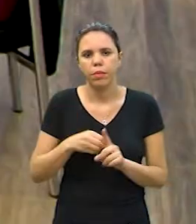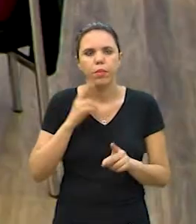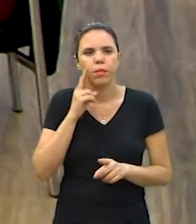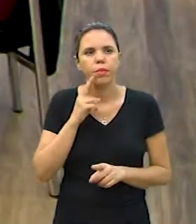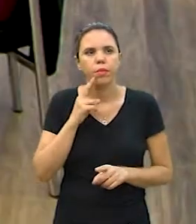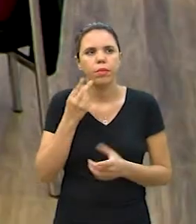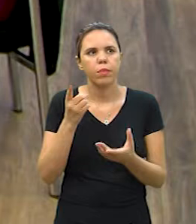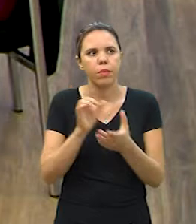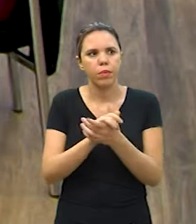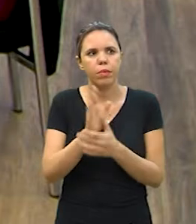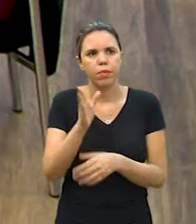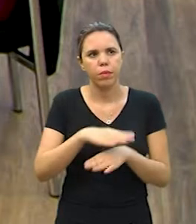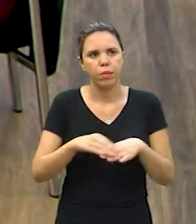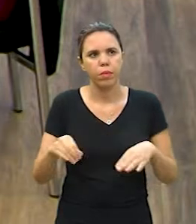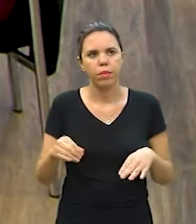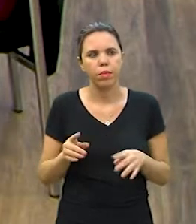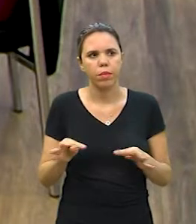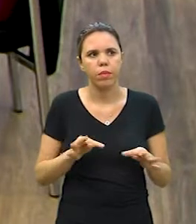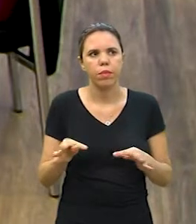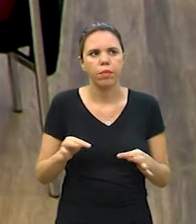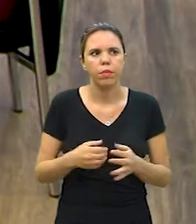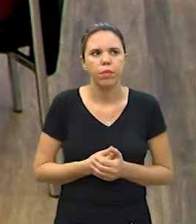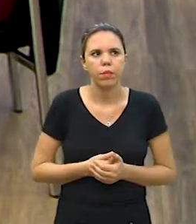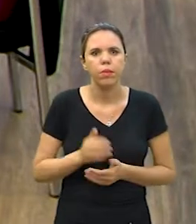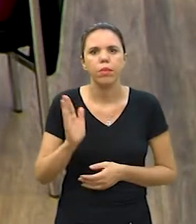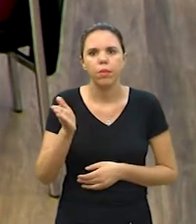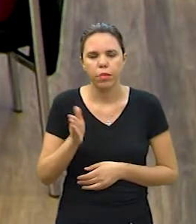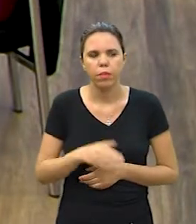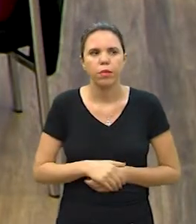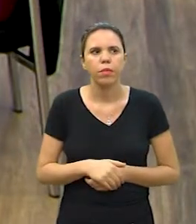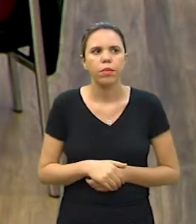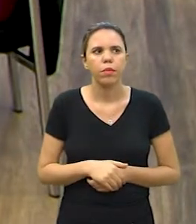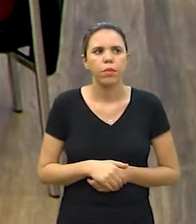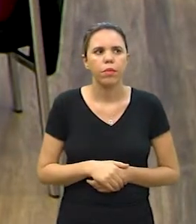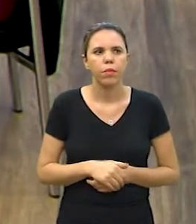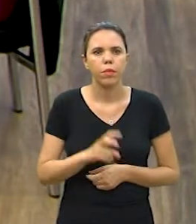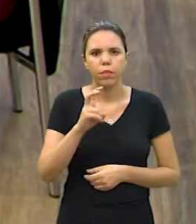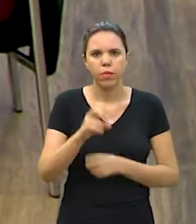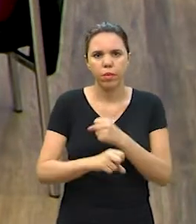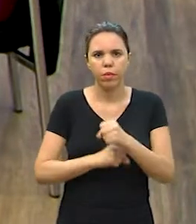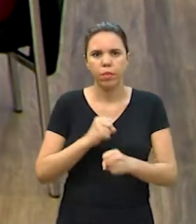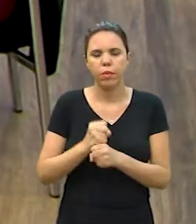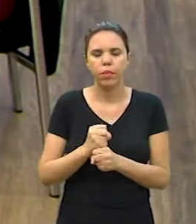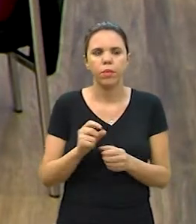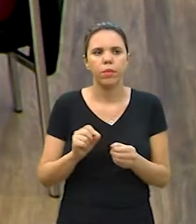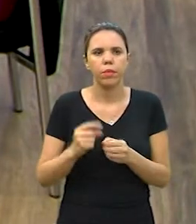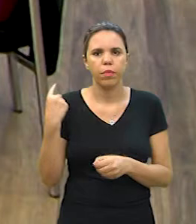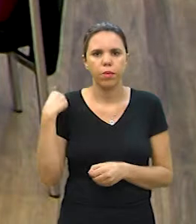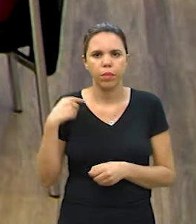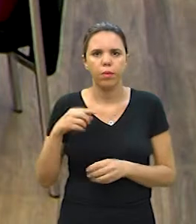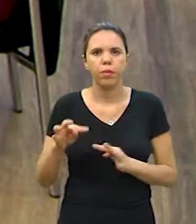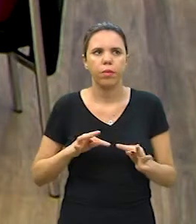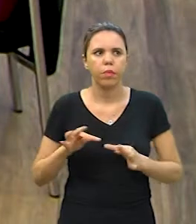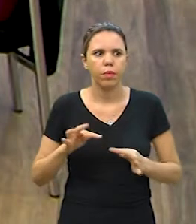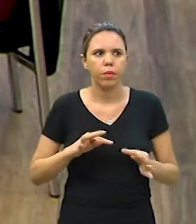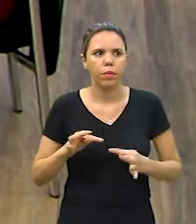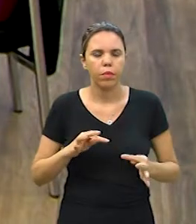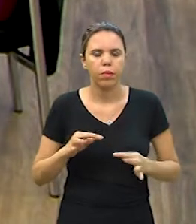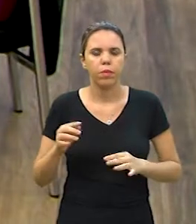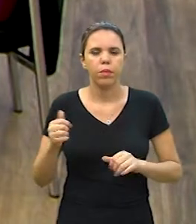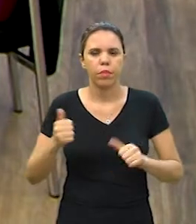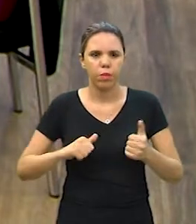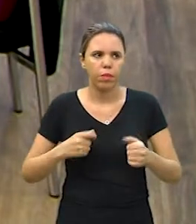E a sua esposa já está curada ou enfrentando o tratamento ainda? Ela já faz 5 anos que ela fez o processo,